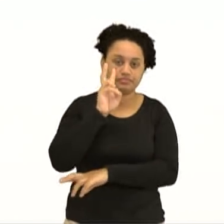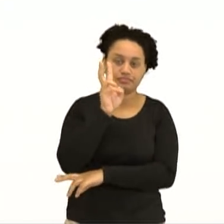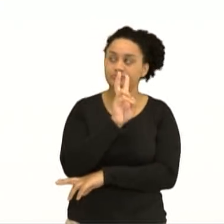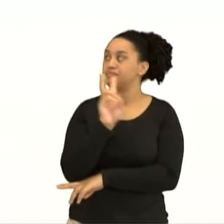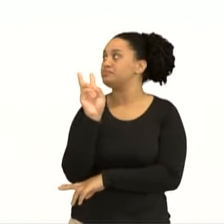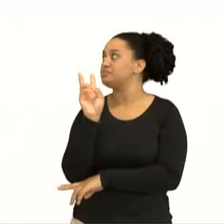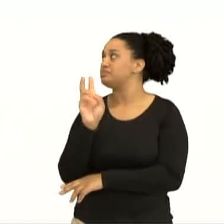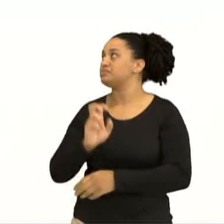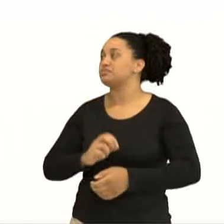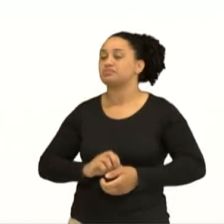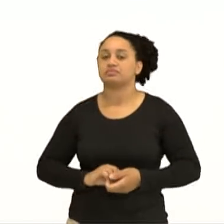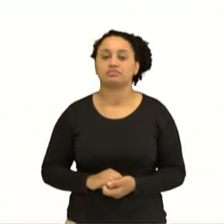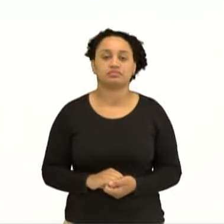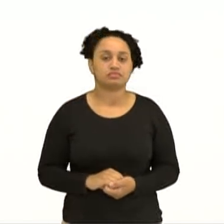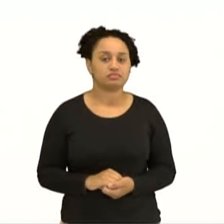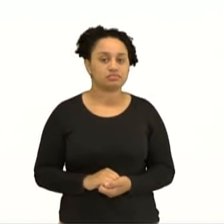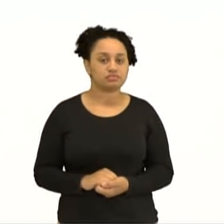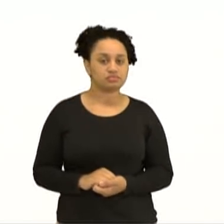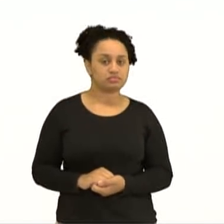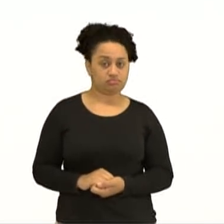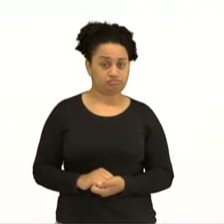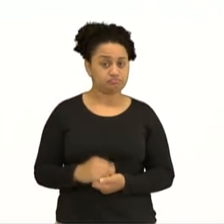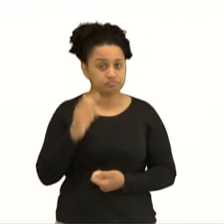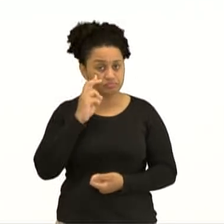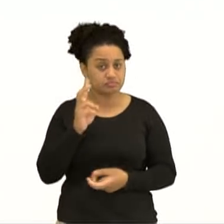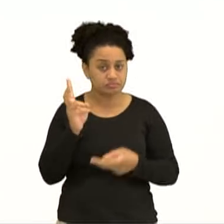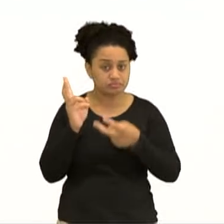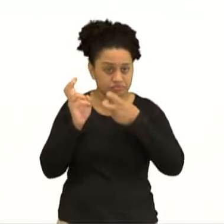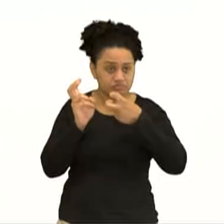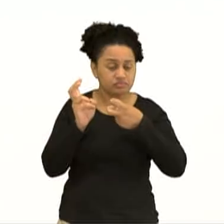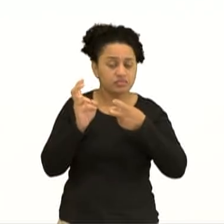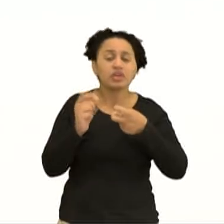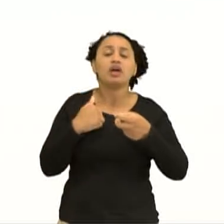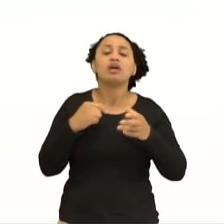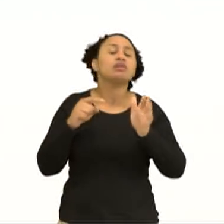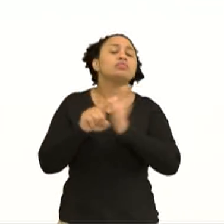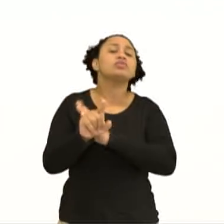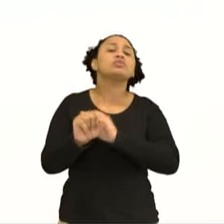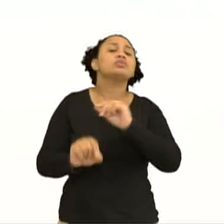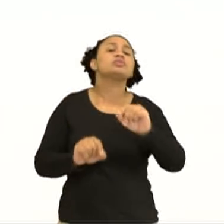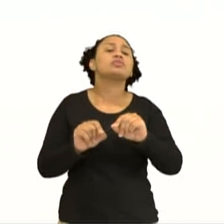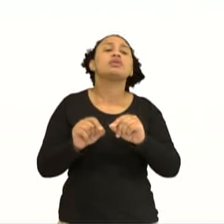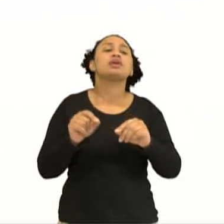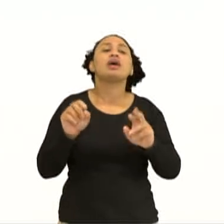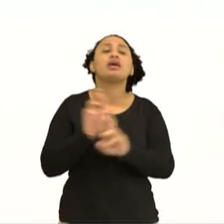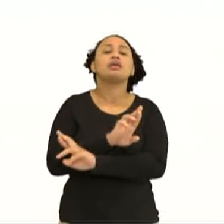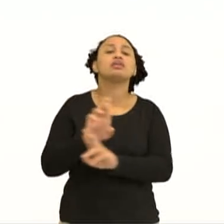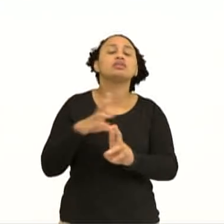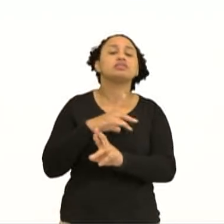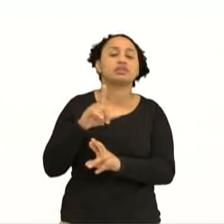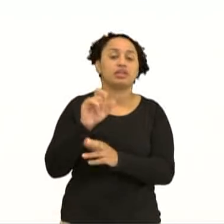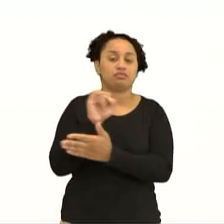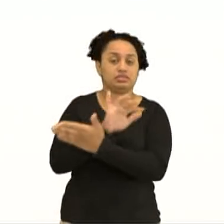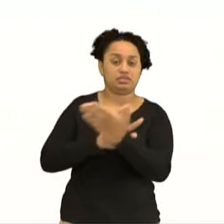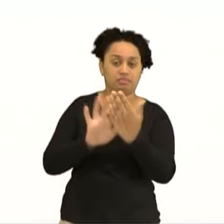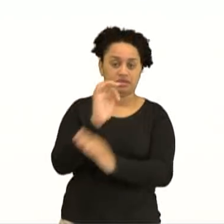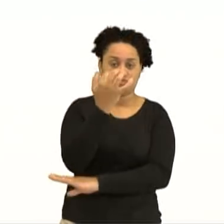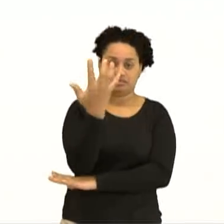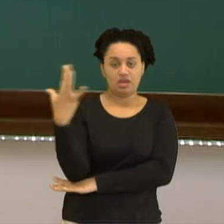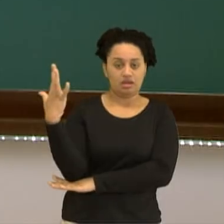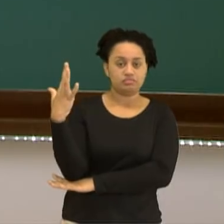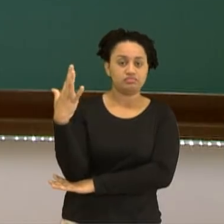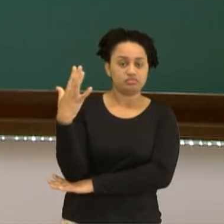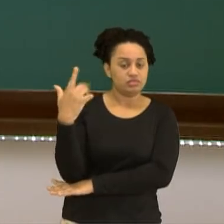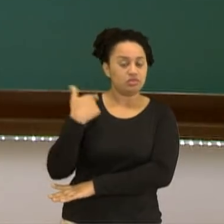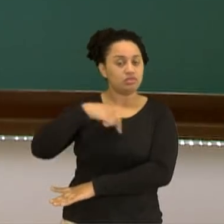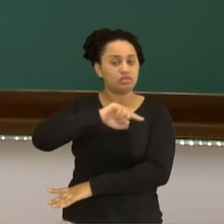seguinte questionamento. Qual a relação entre a imagem e o nosso sistema respiratório? Bom, existe uma